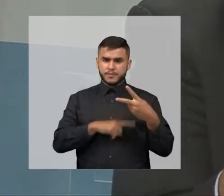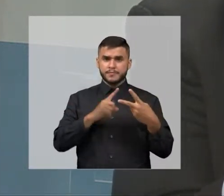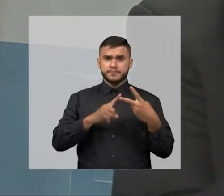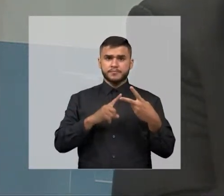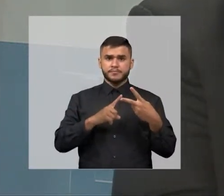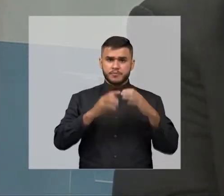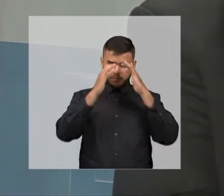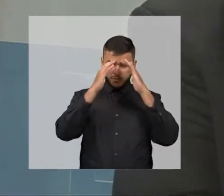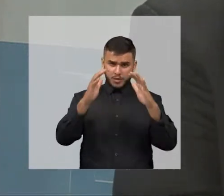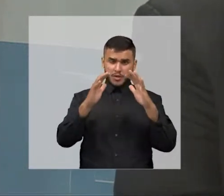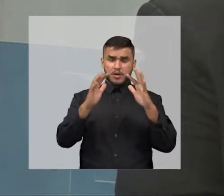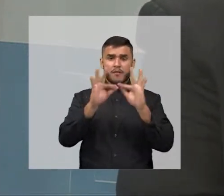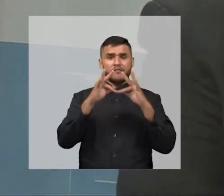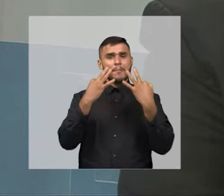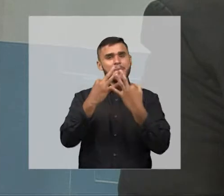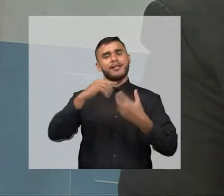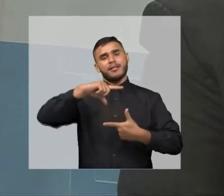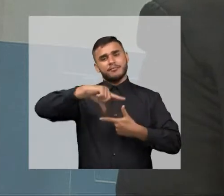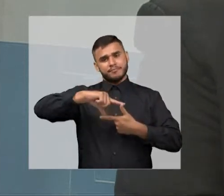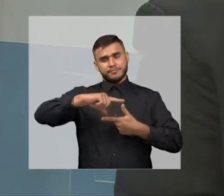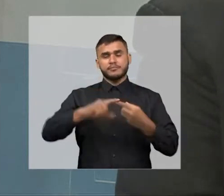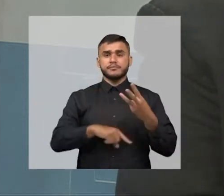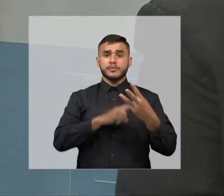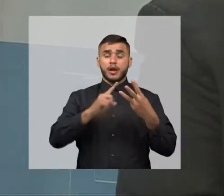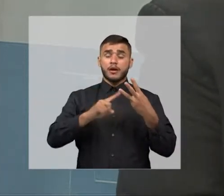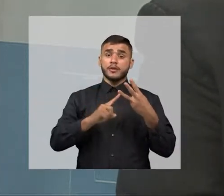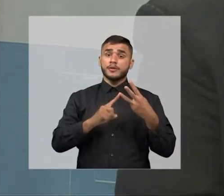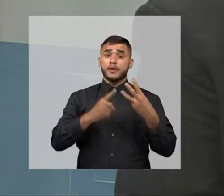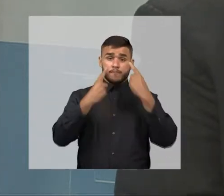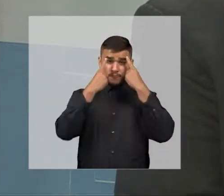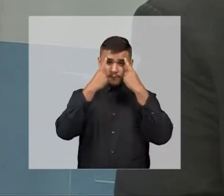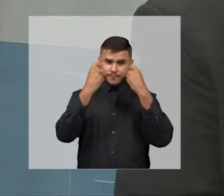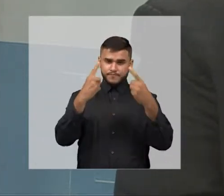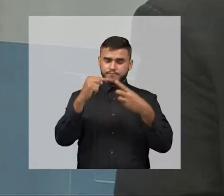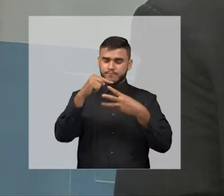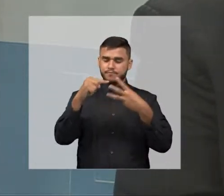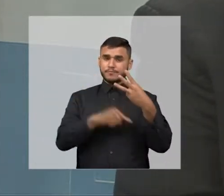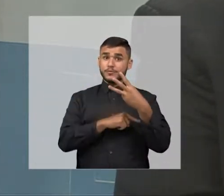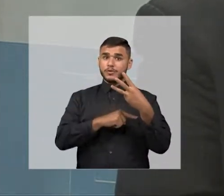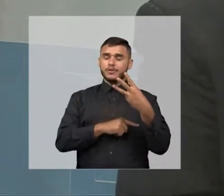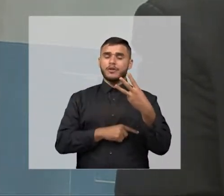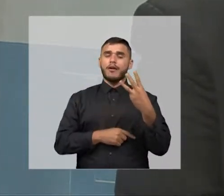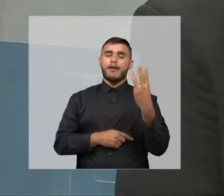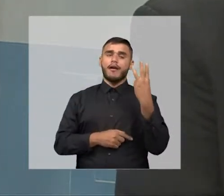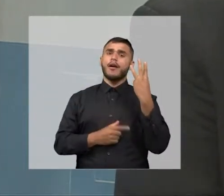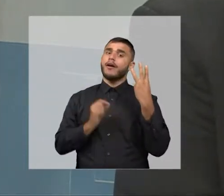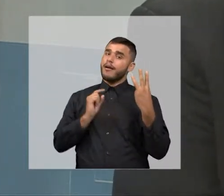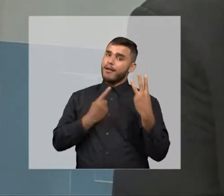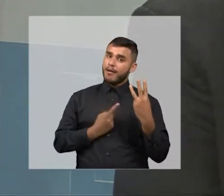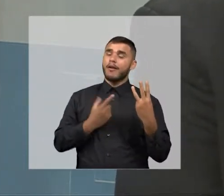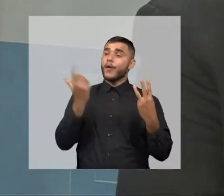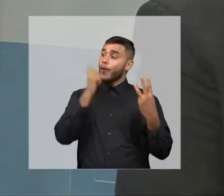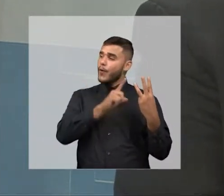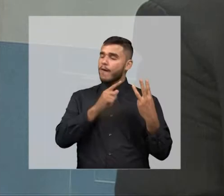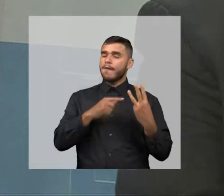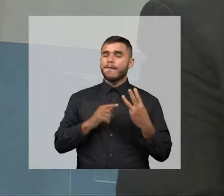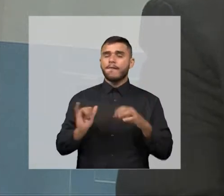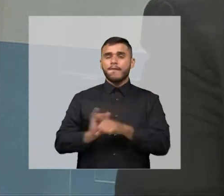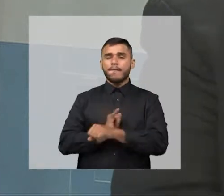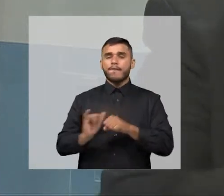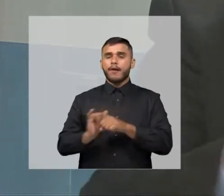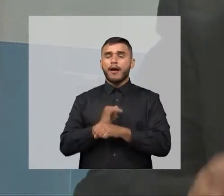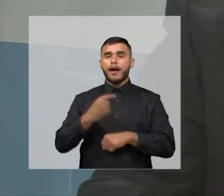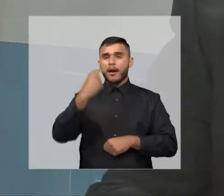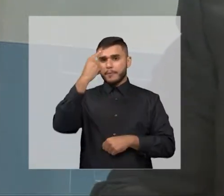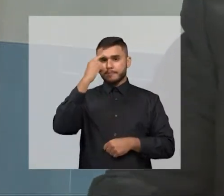a questão do respeito à família e a questão da violência, foi o motivo que elegeu o Bolsonaro. A senhora,